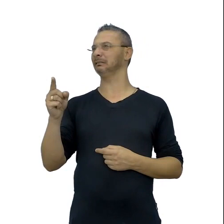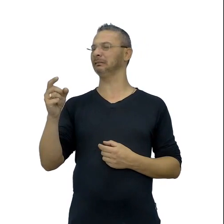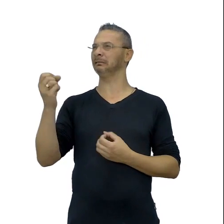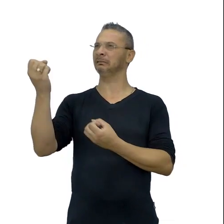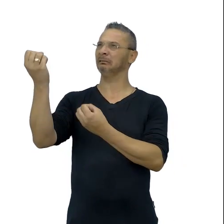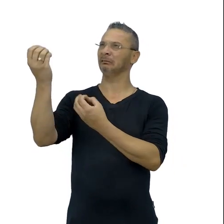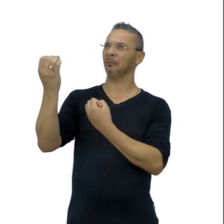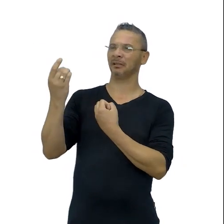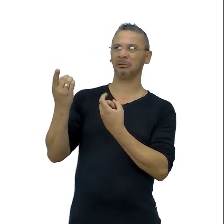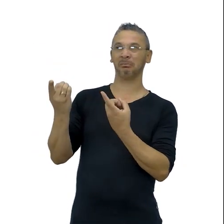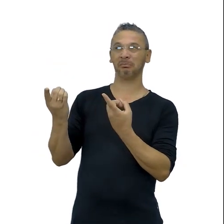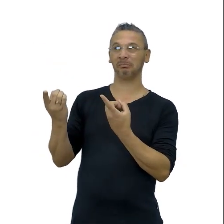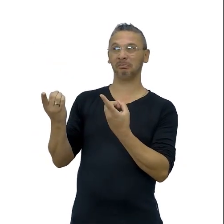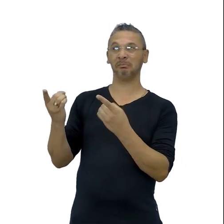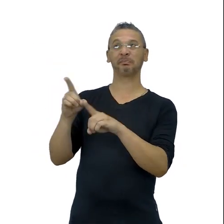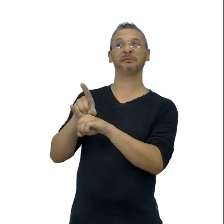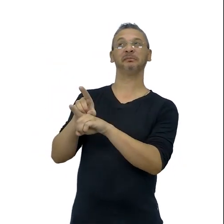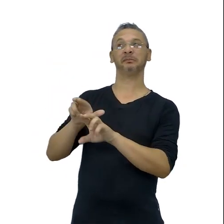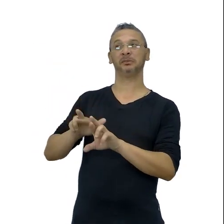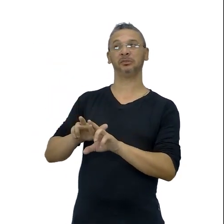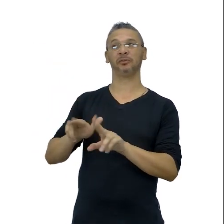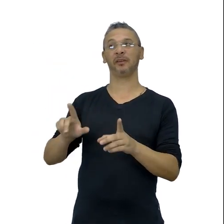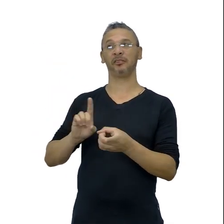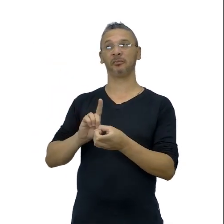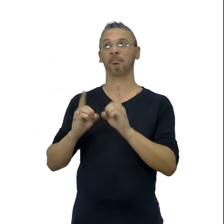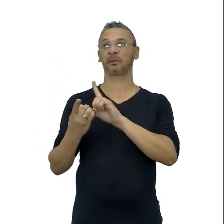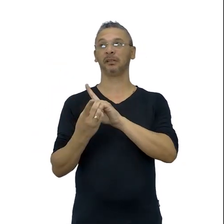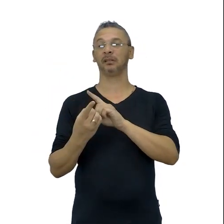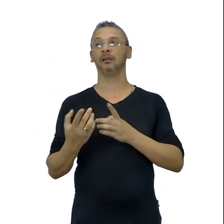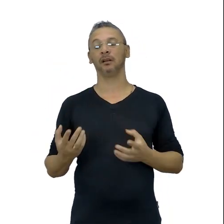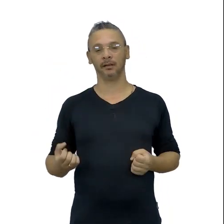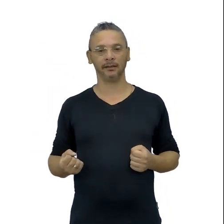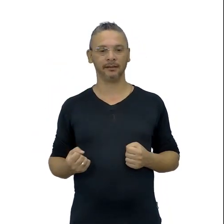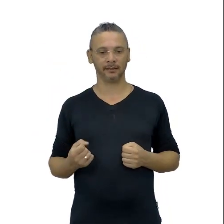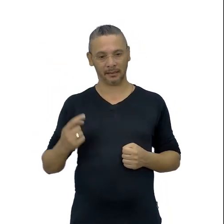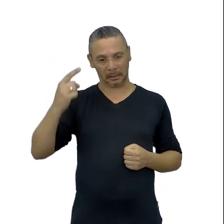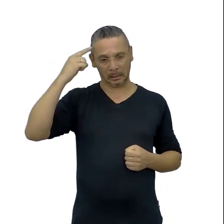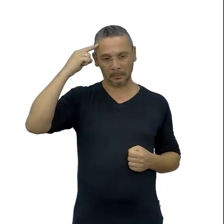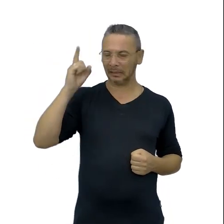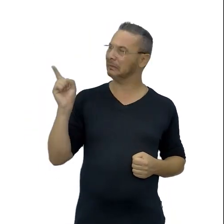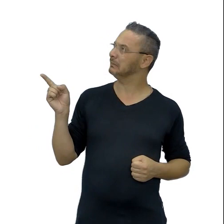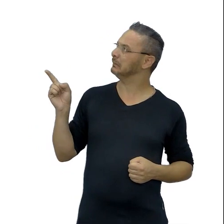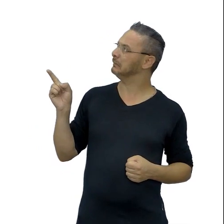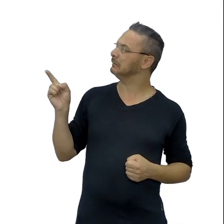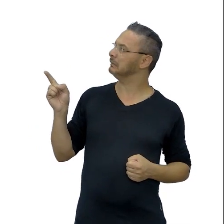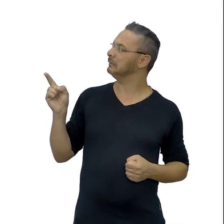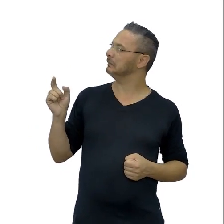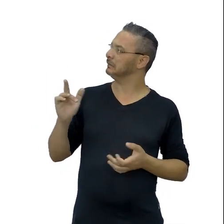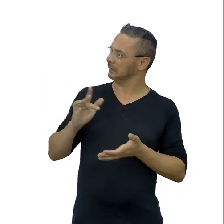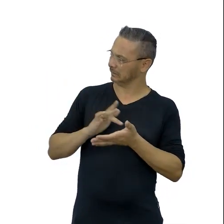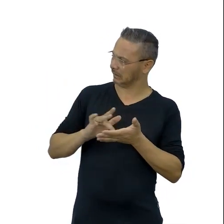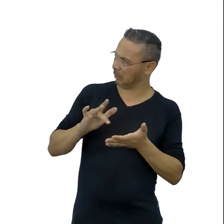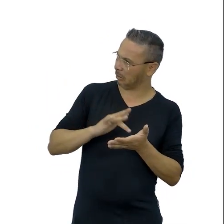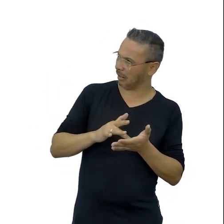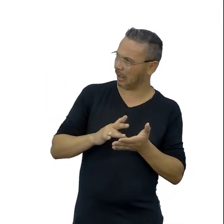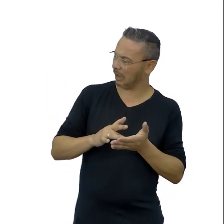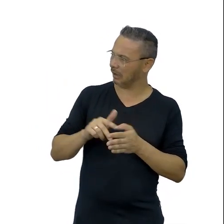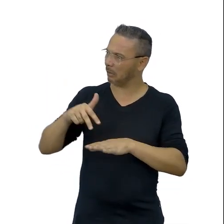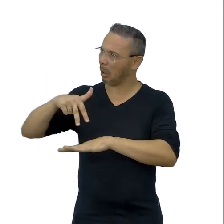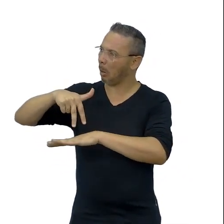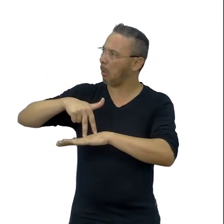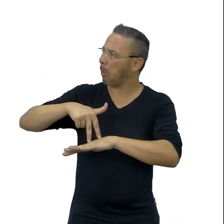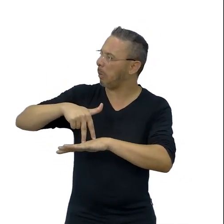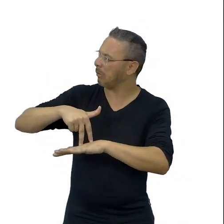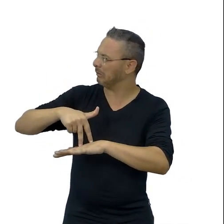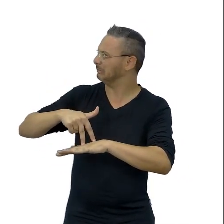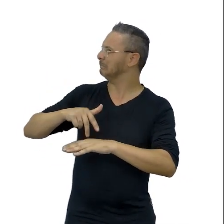informação? Pode ser, né? Por que eles estavam no celular e uma prancha ao mesmo tempo, né? E eles podem avaliar